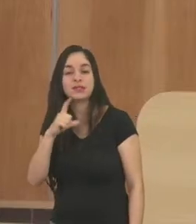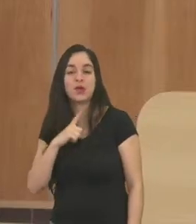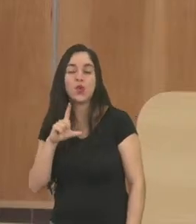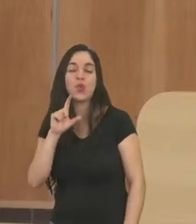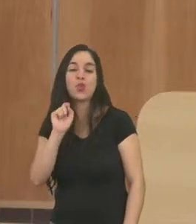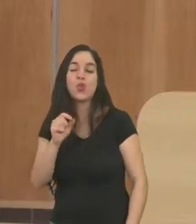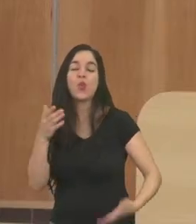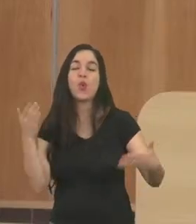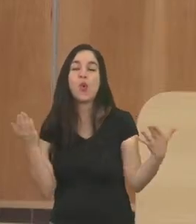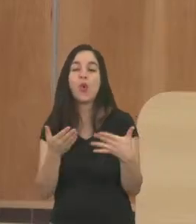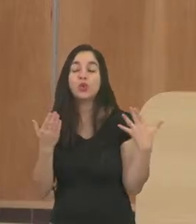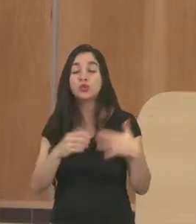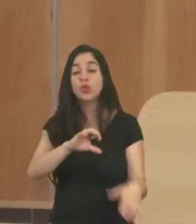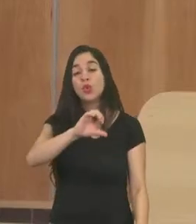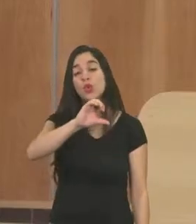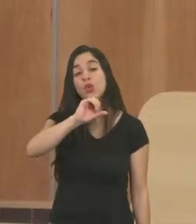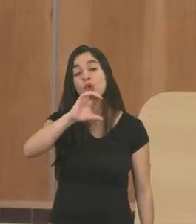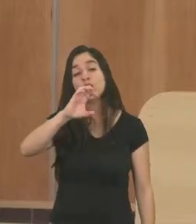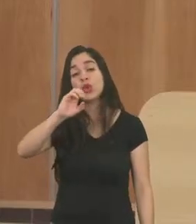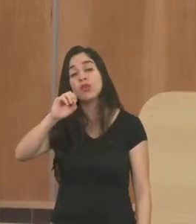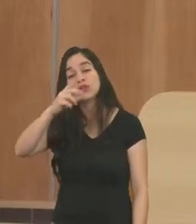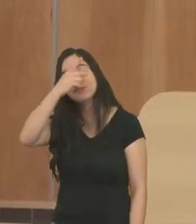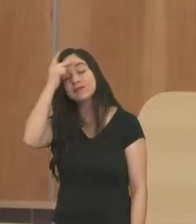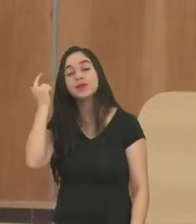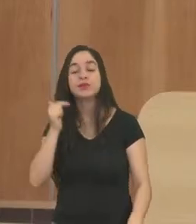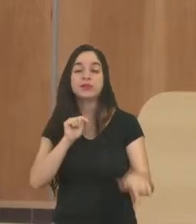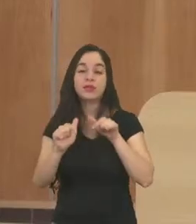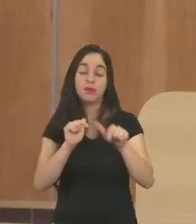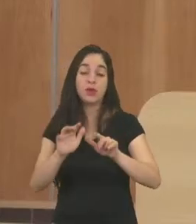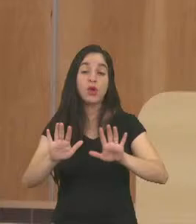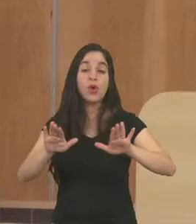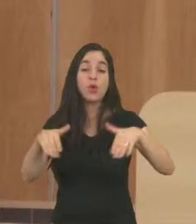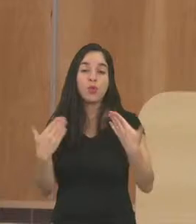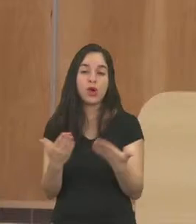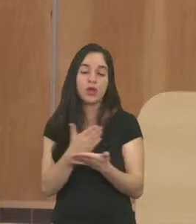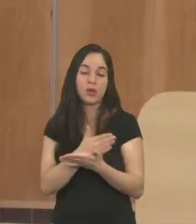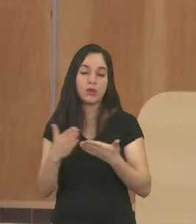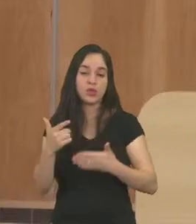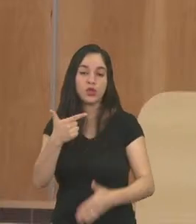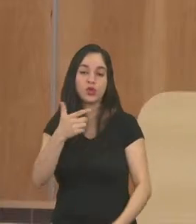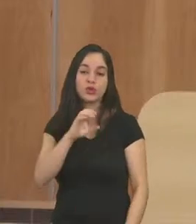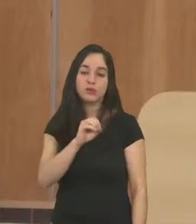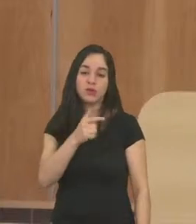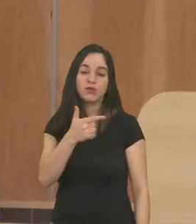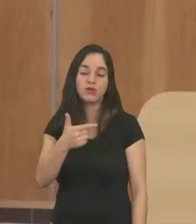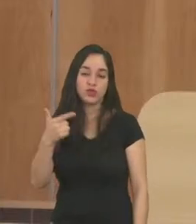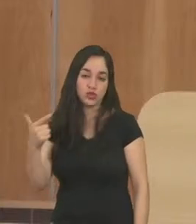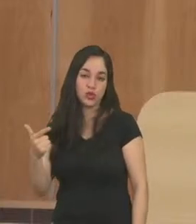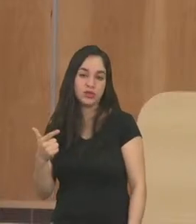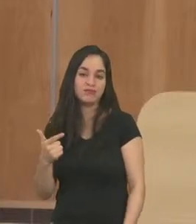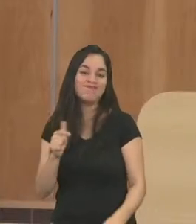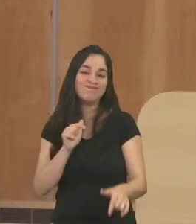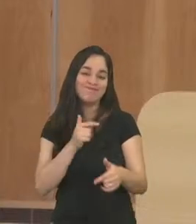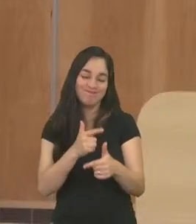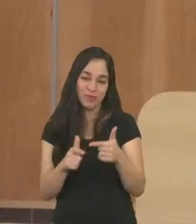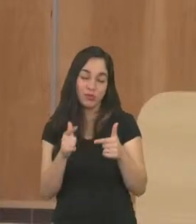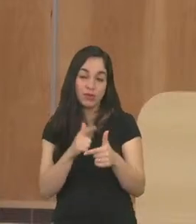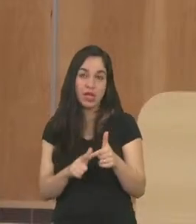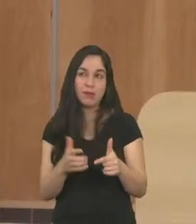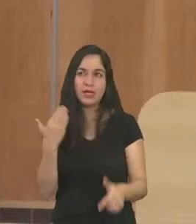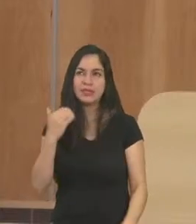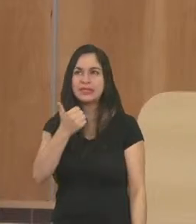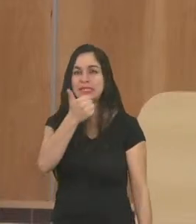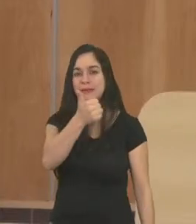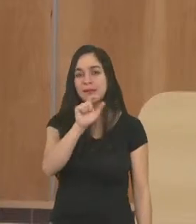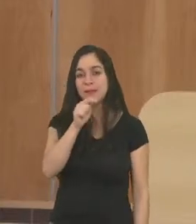900 trabalhadores. Quando iniciou a crise, no ano de 2022, eram 1.400